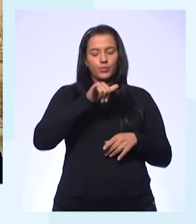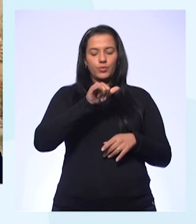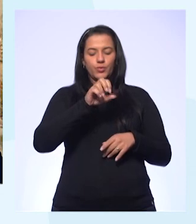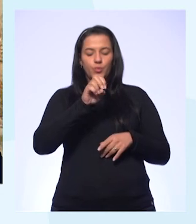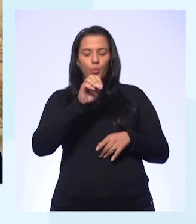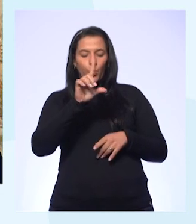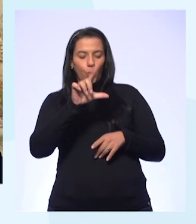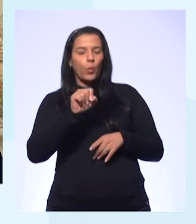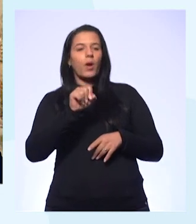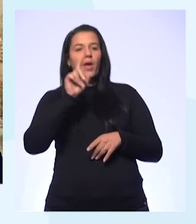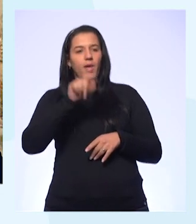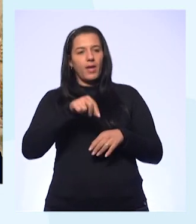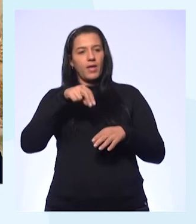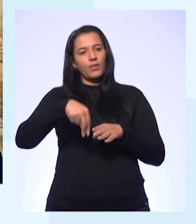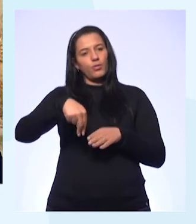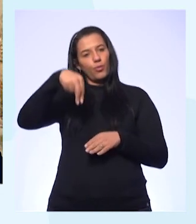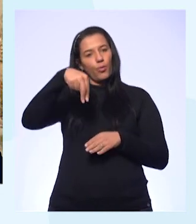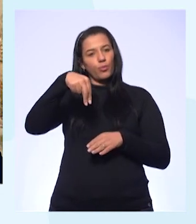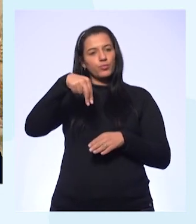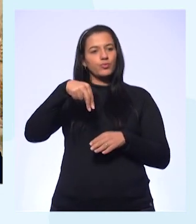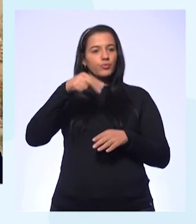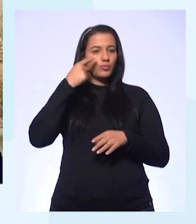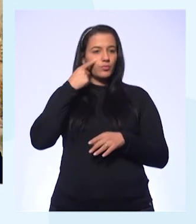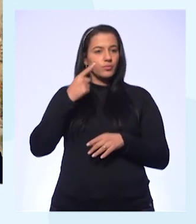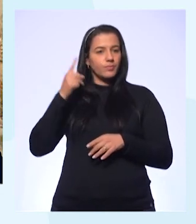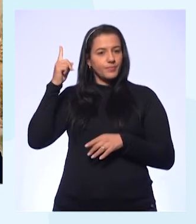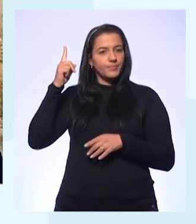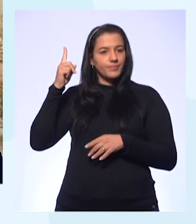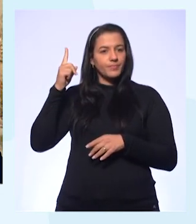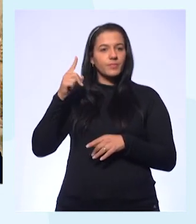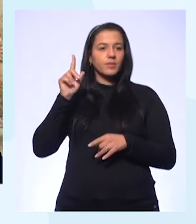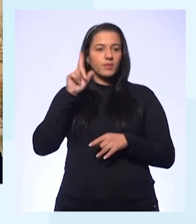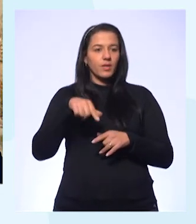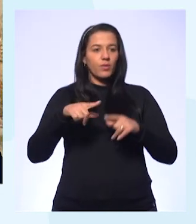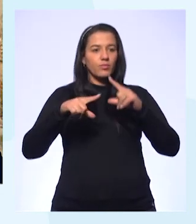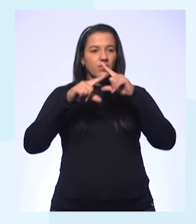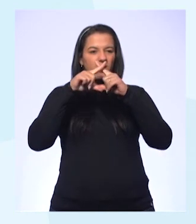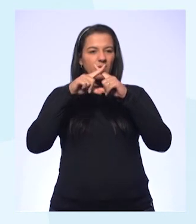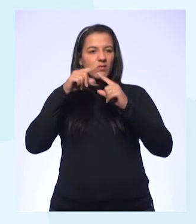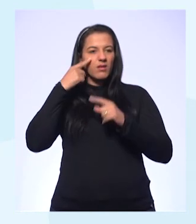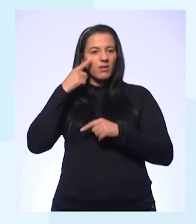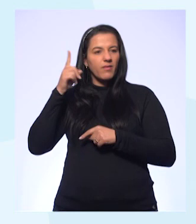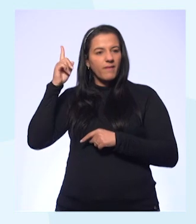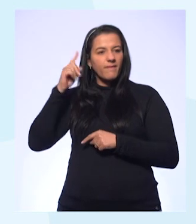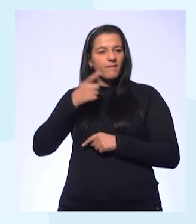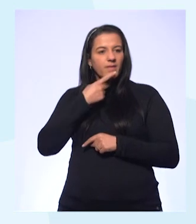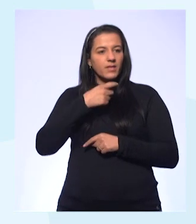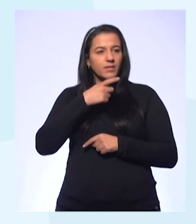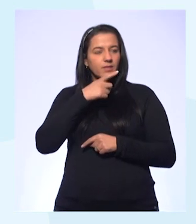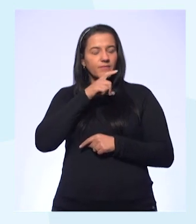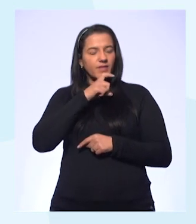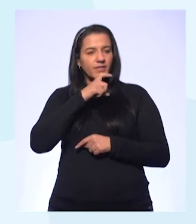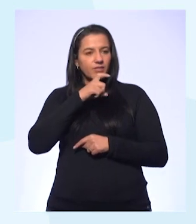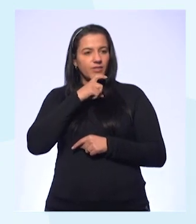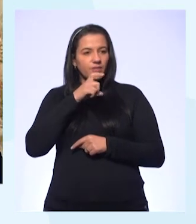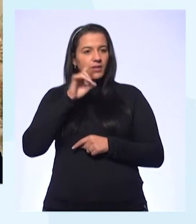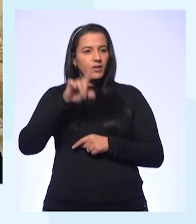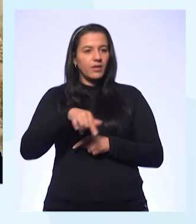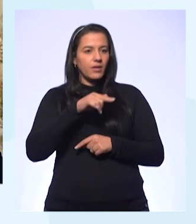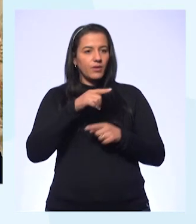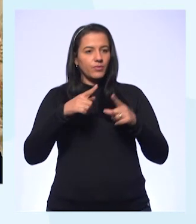olham no mapa, está em cima, onde está lá o delta do Rio Nilo, que é aquele triângulo em verde que nada mais é do que o triângulo do Rio